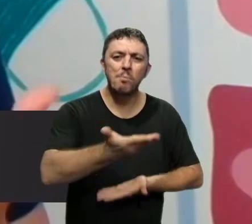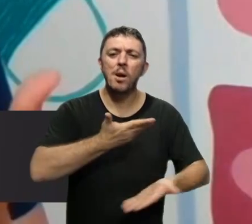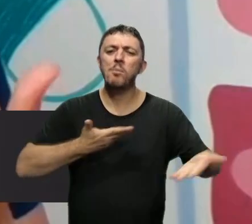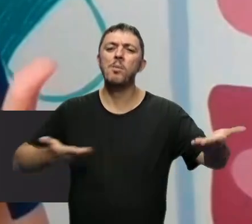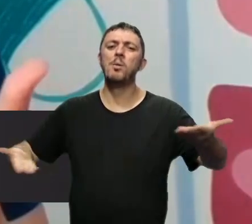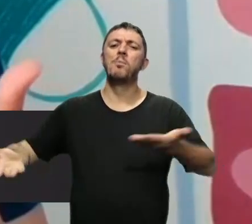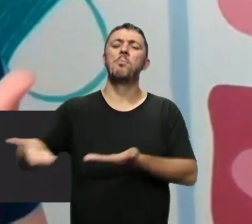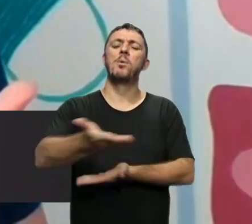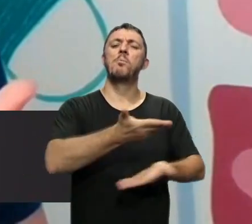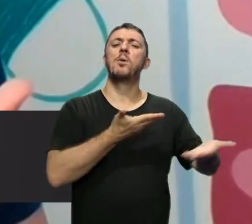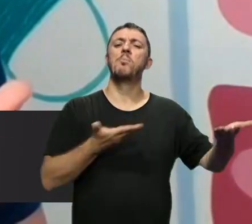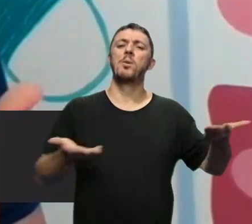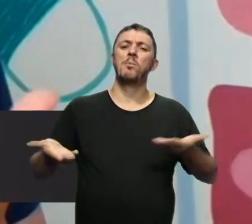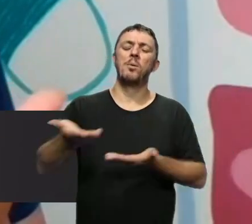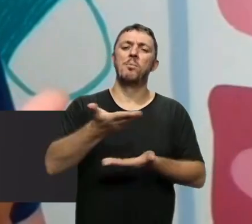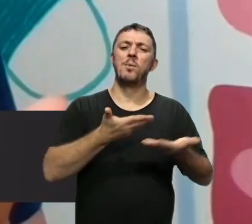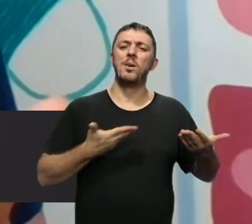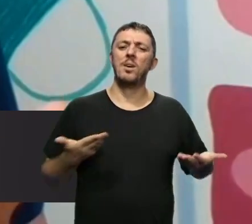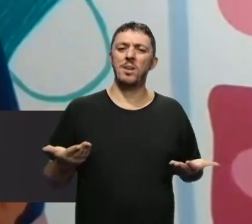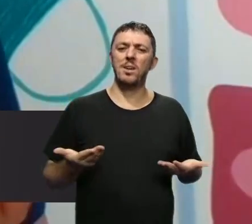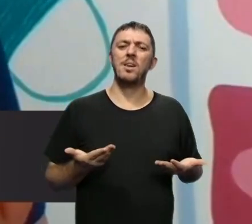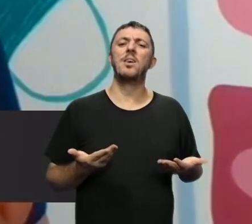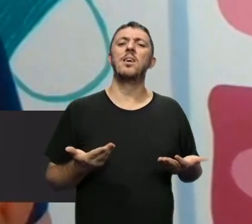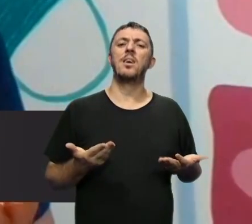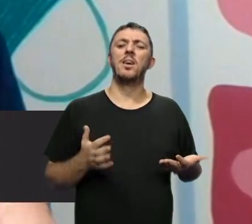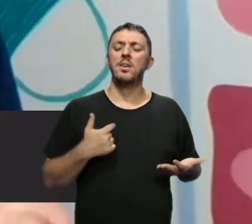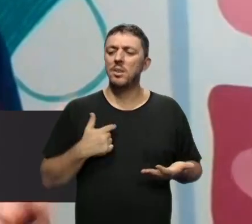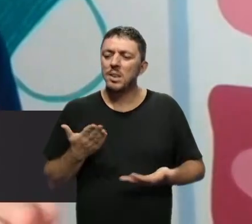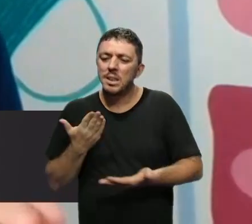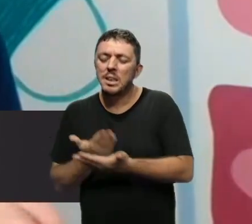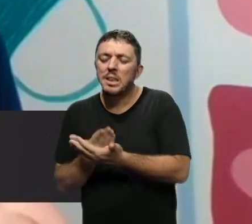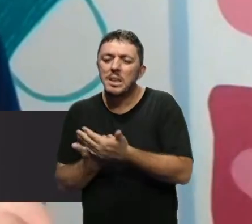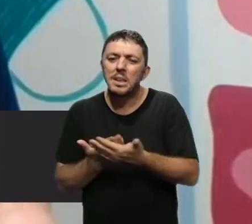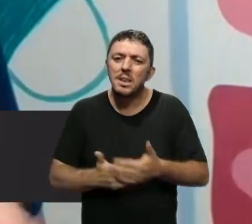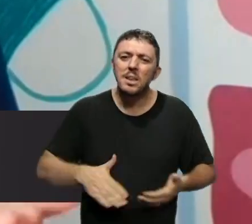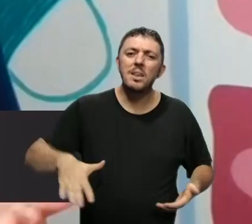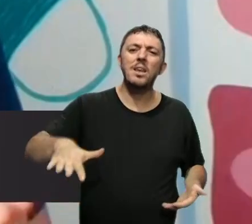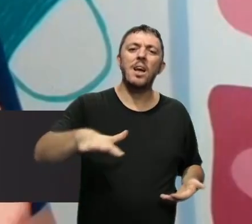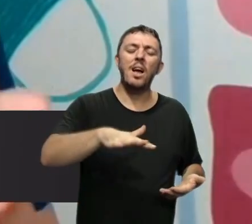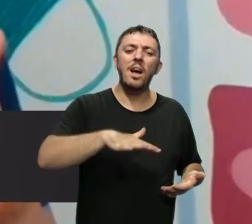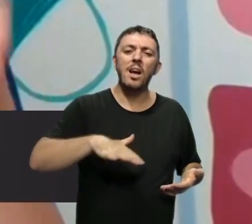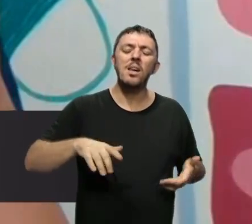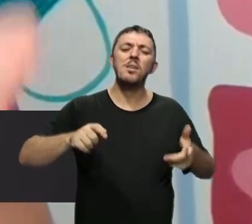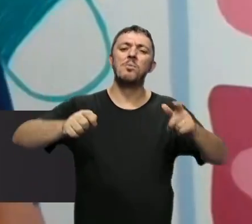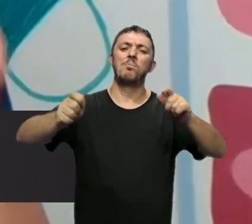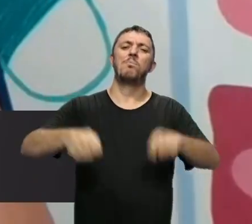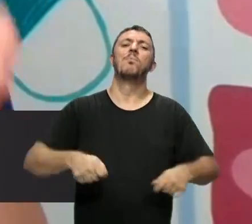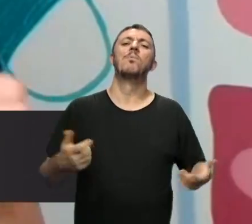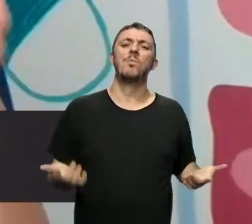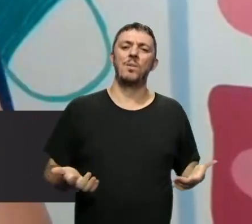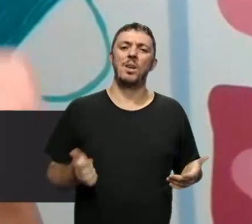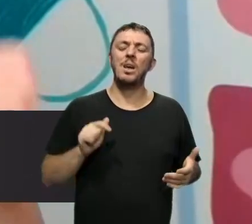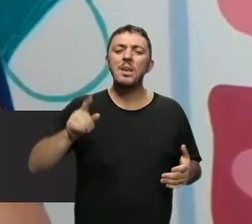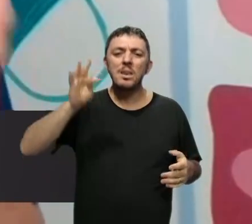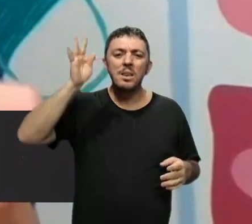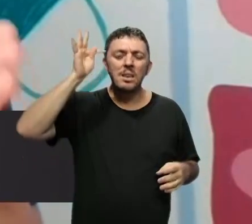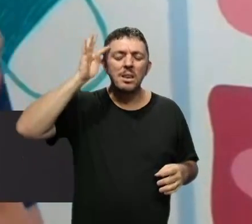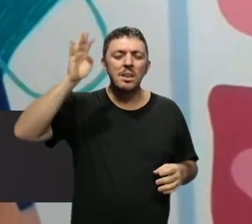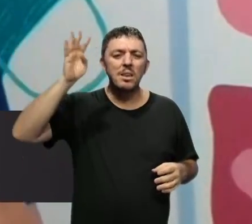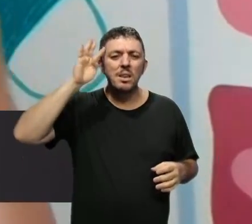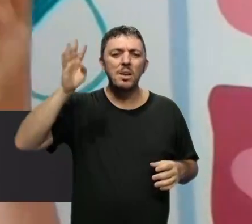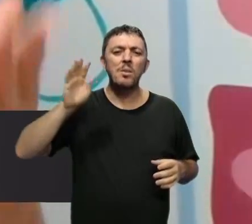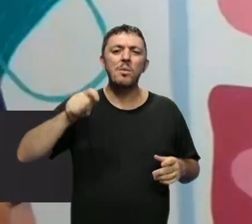gente faz, né? Aquilo que a gente estuda, ele tem que aparecer. Essa teoria muito afinada